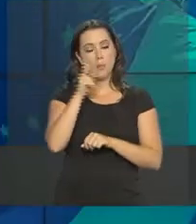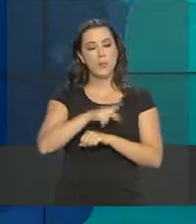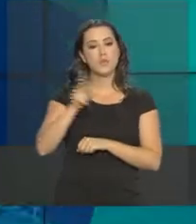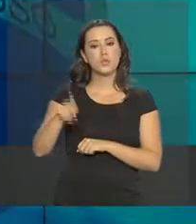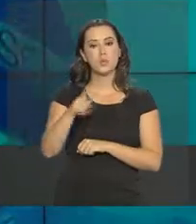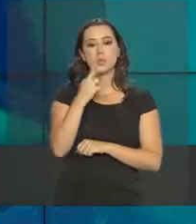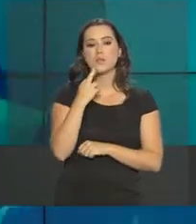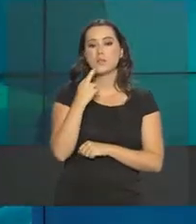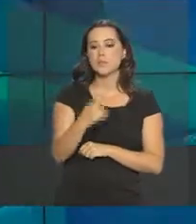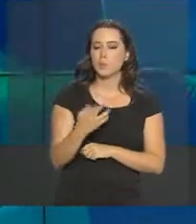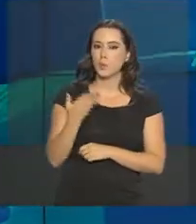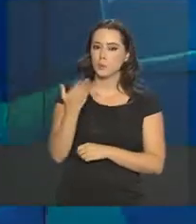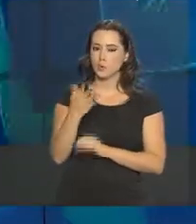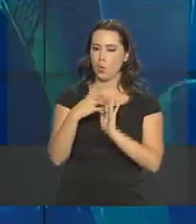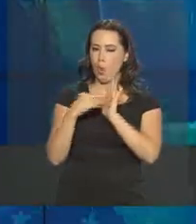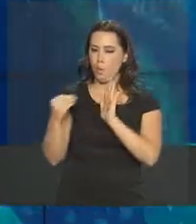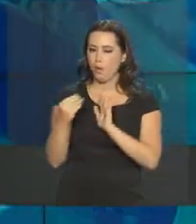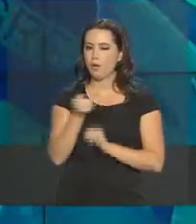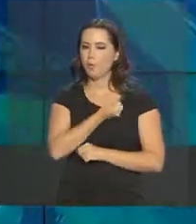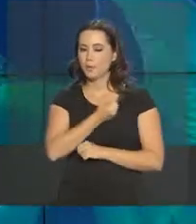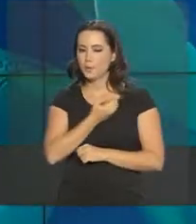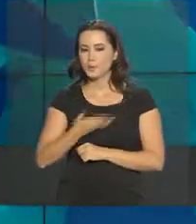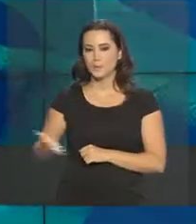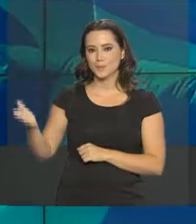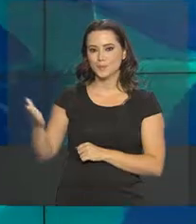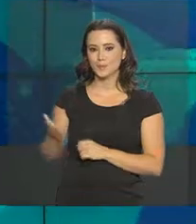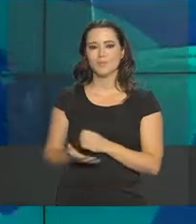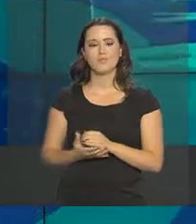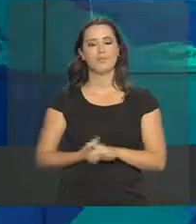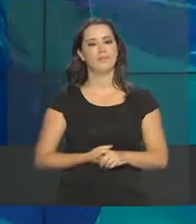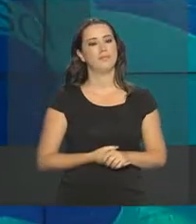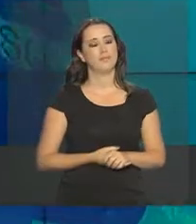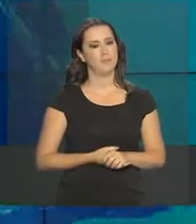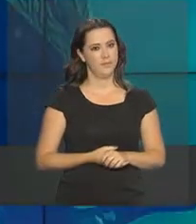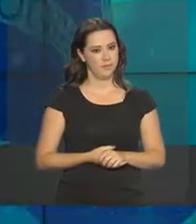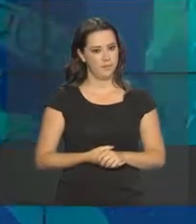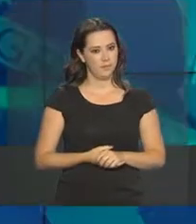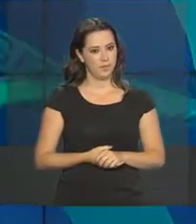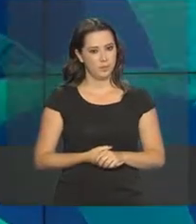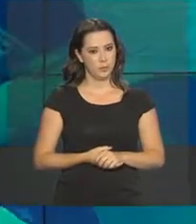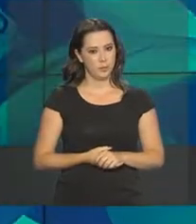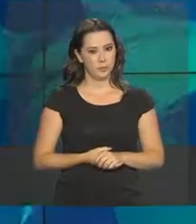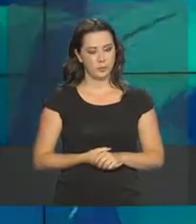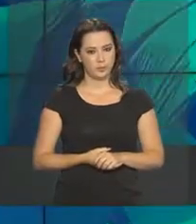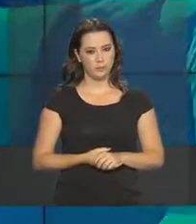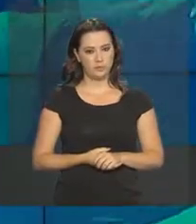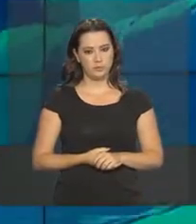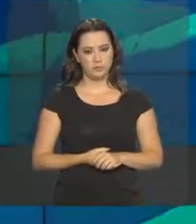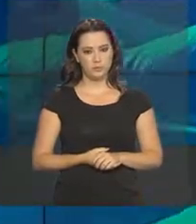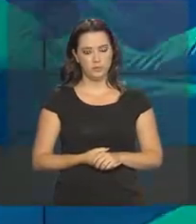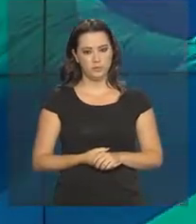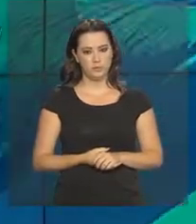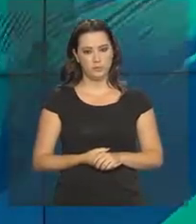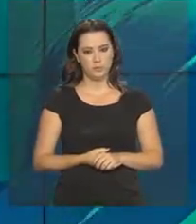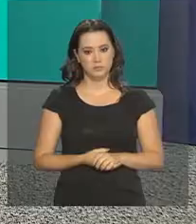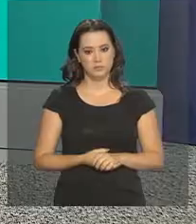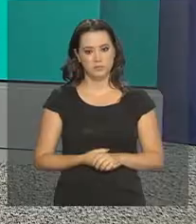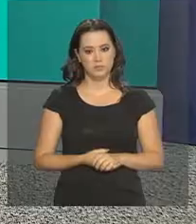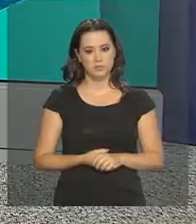altza pe anote aí é 61 9 98 67 87 87